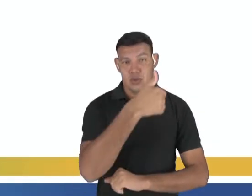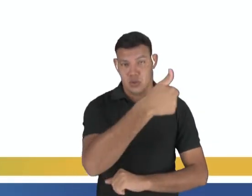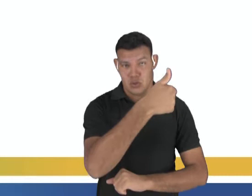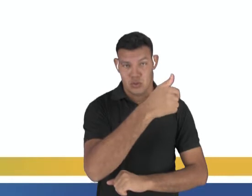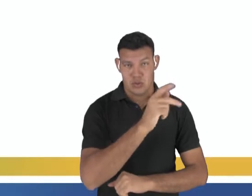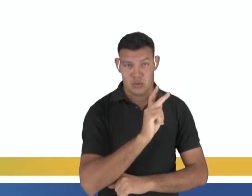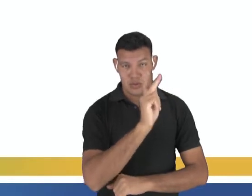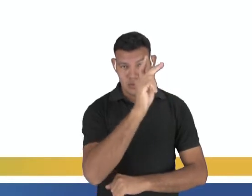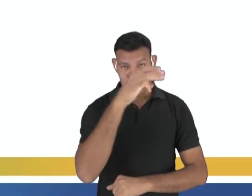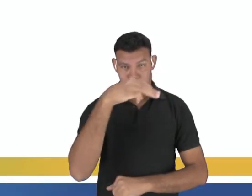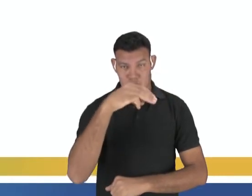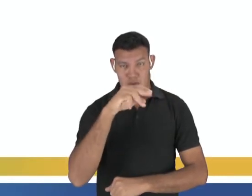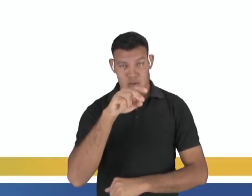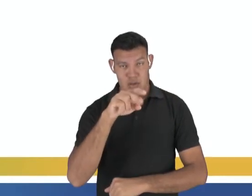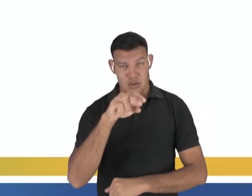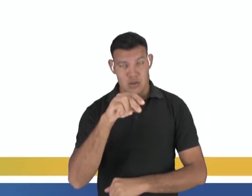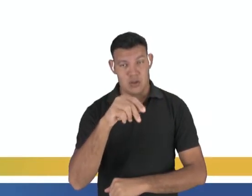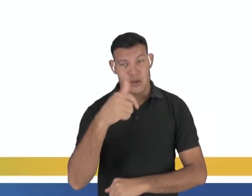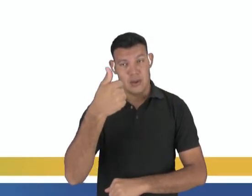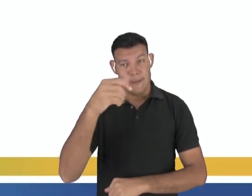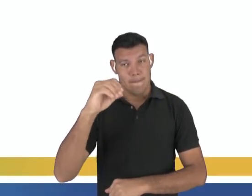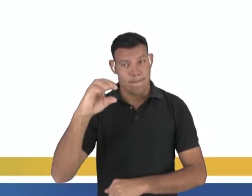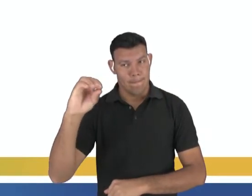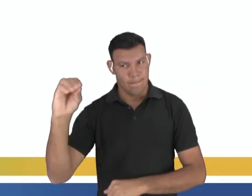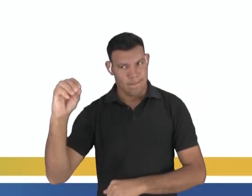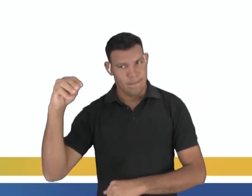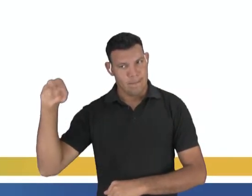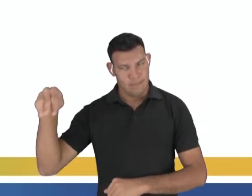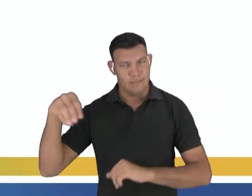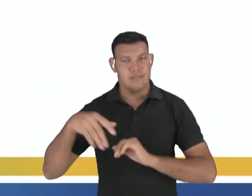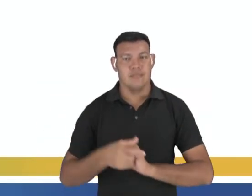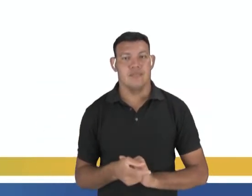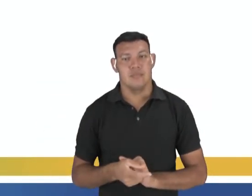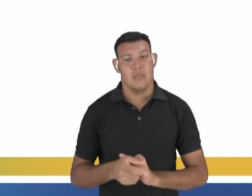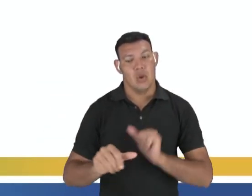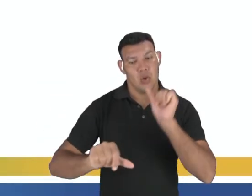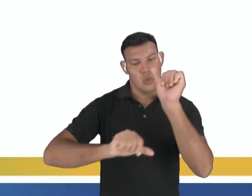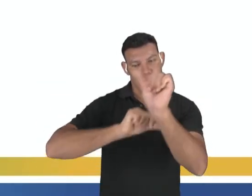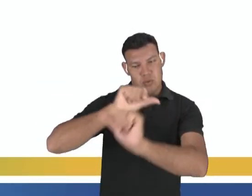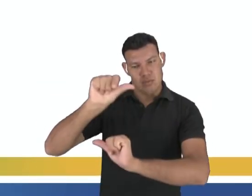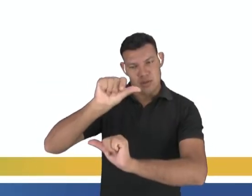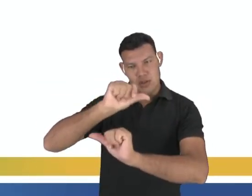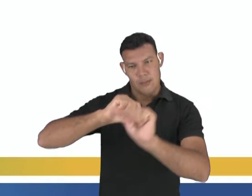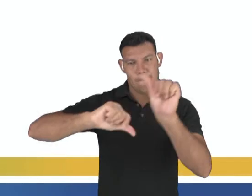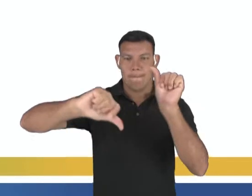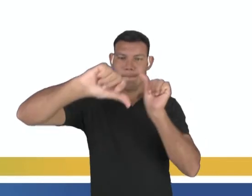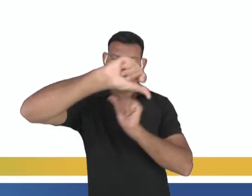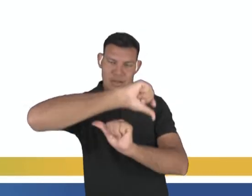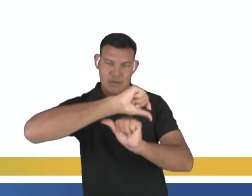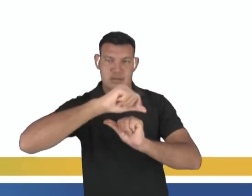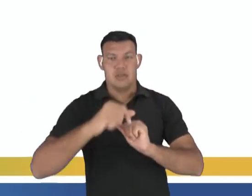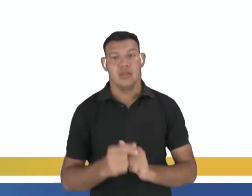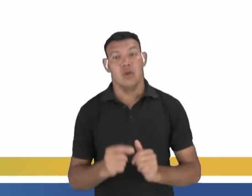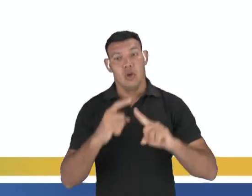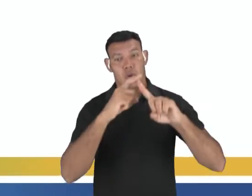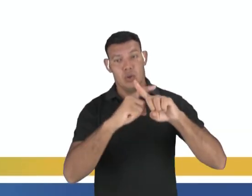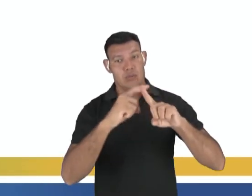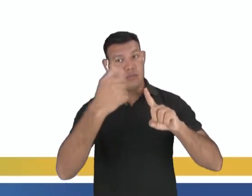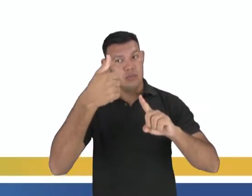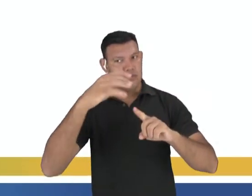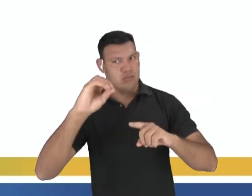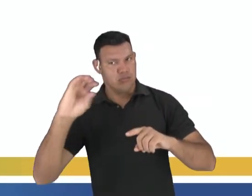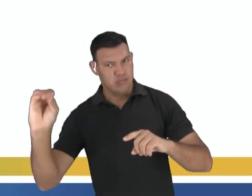metros então para eu converter de quilômetro para metro eu multiplico por mil para converter de metros para quilômetros eu divido por mil